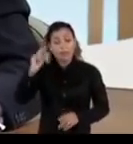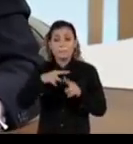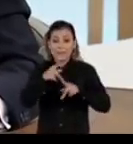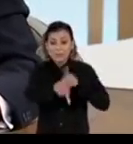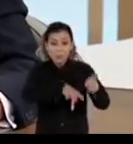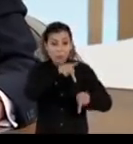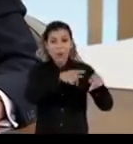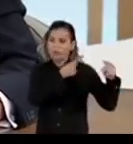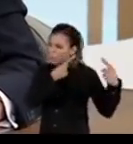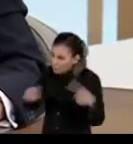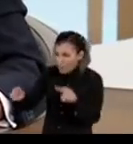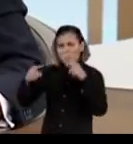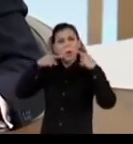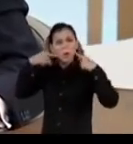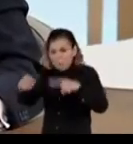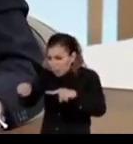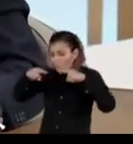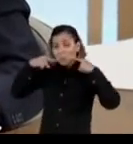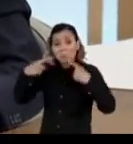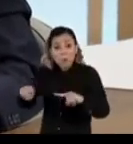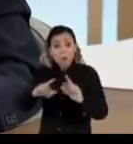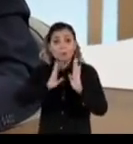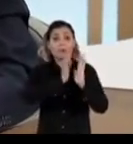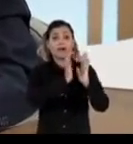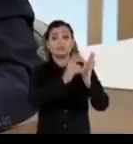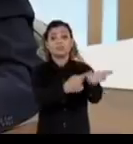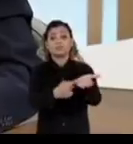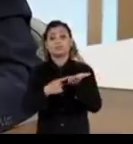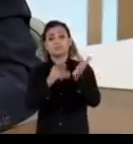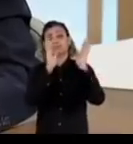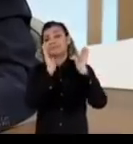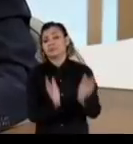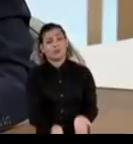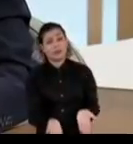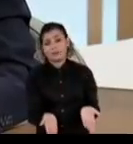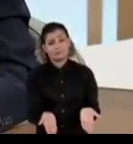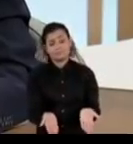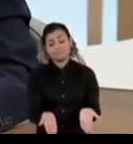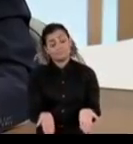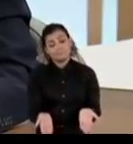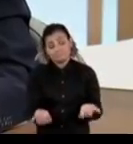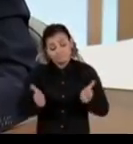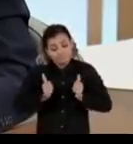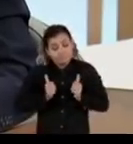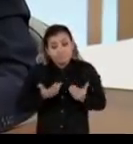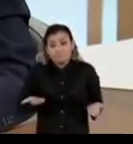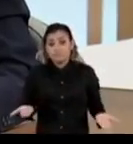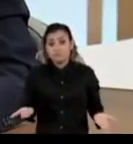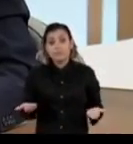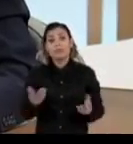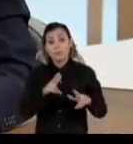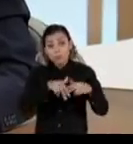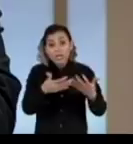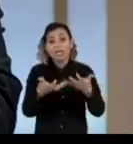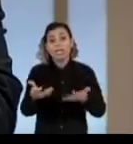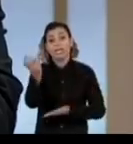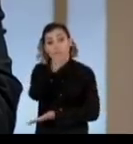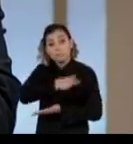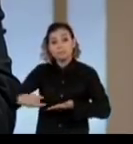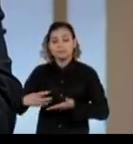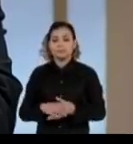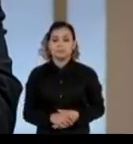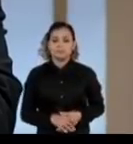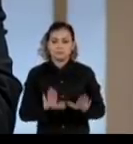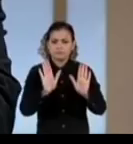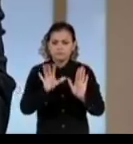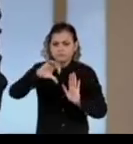tão grande, tão intensa, que os partidos já estavam mais ou menos vocacionados, digamos assim, para a ideia do impedimento. Depois